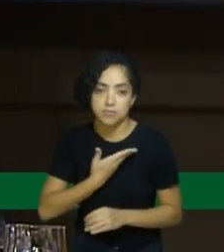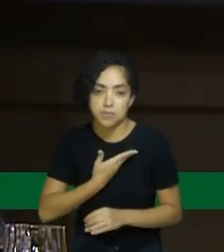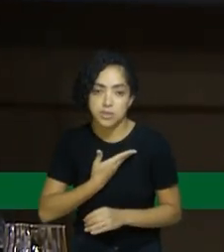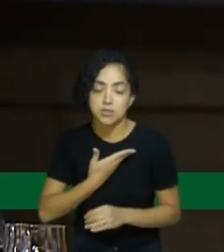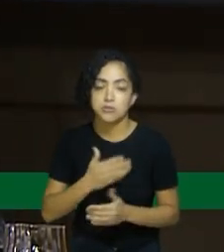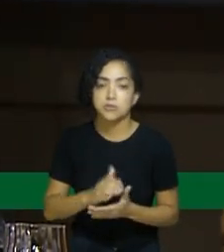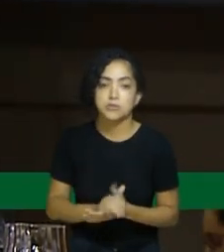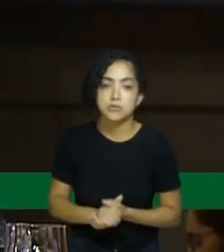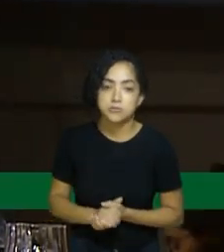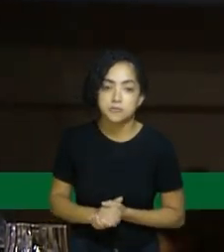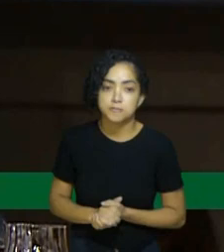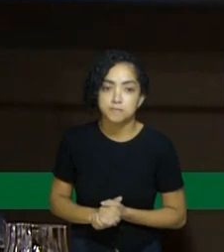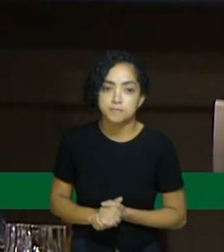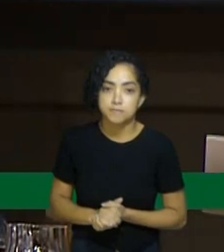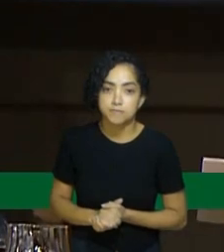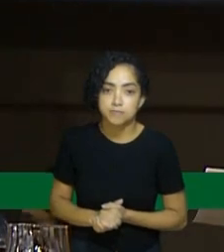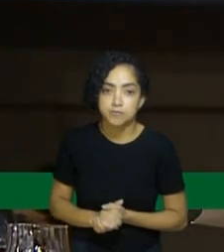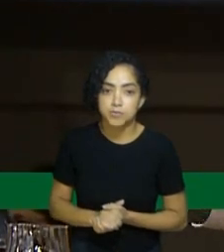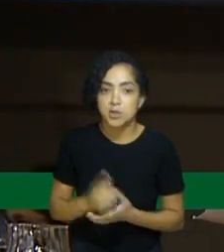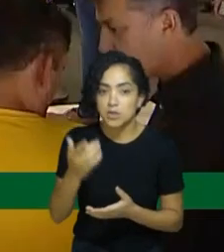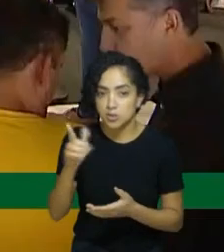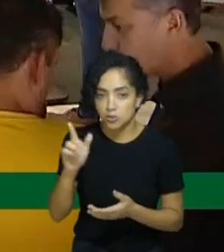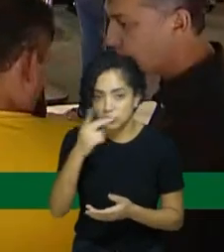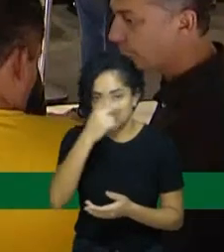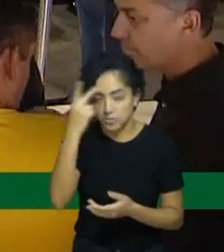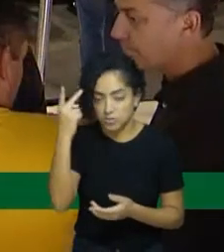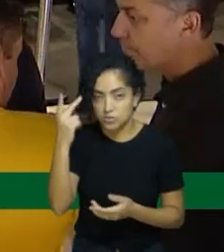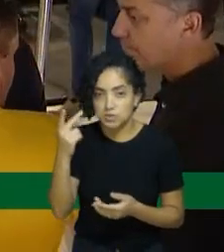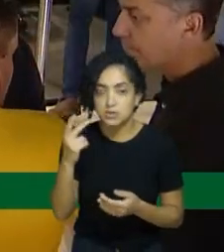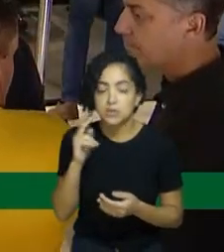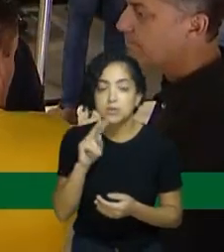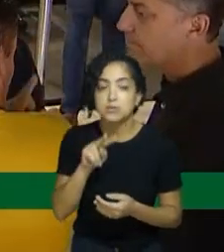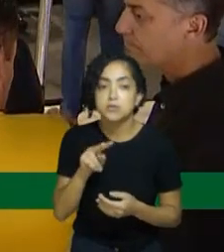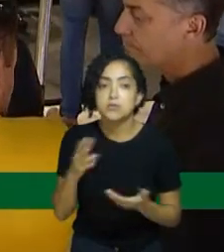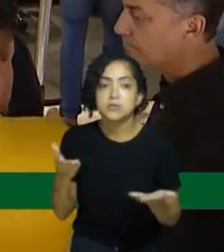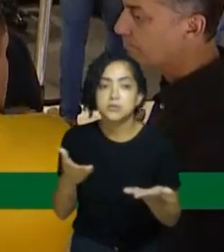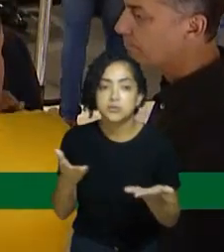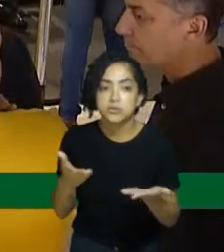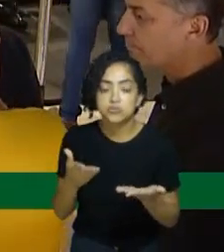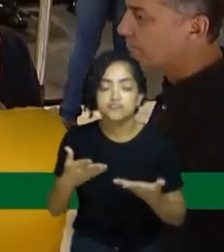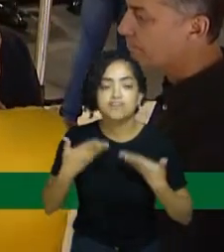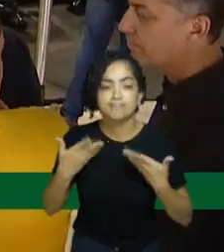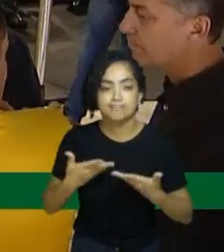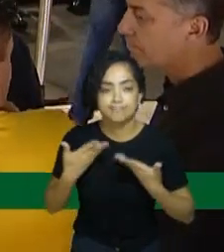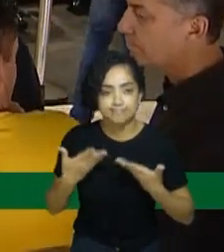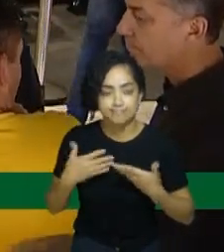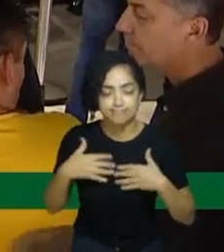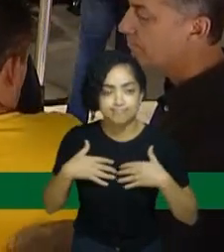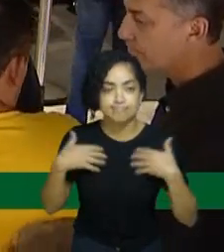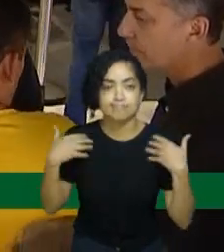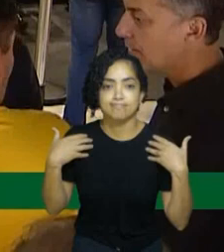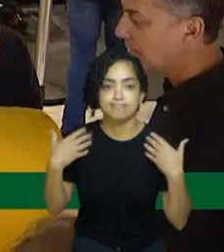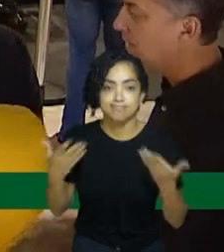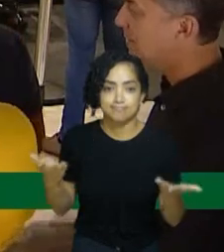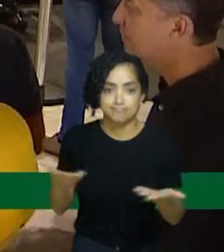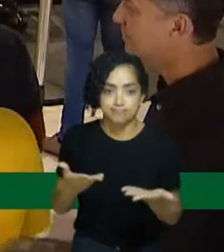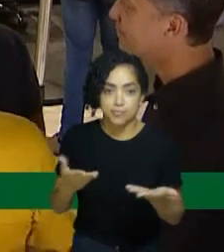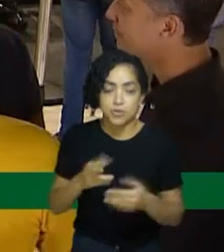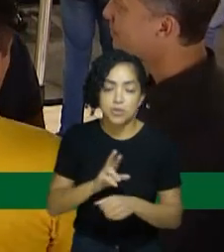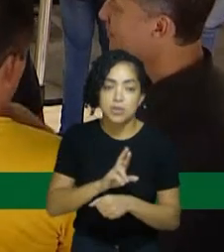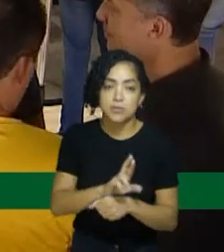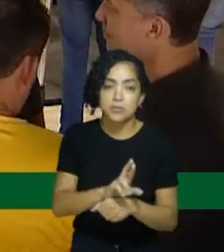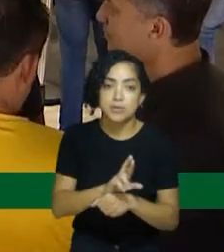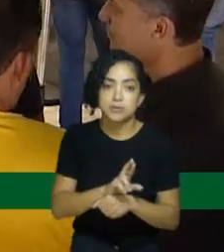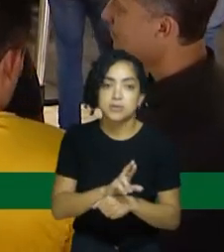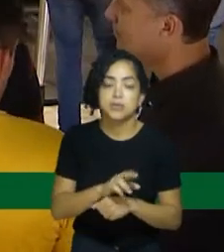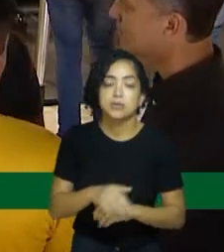Renal Vida as demais pessoas dizer que eu tô muito alegre muito honrado de estar aqui representando a